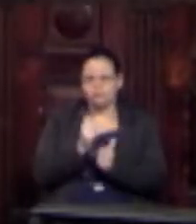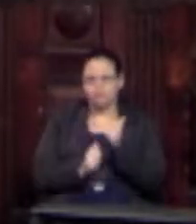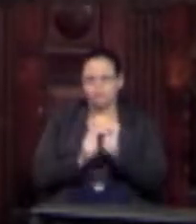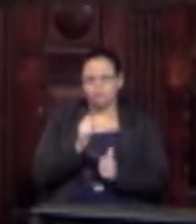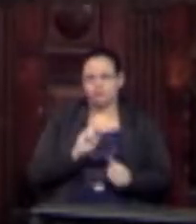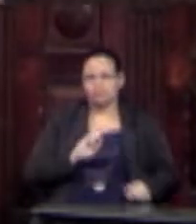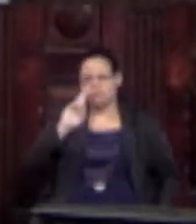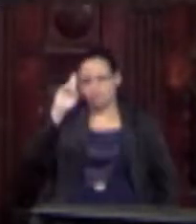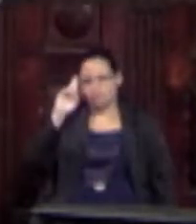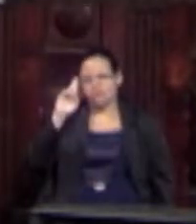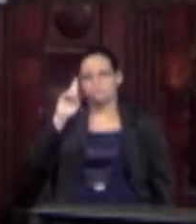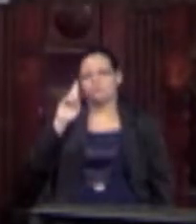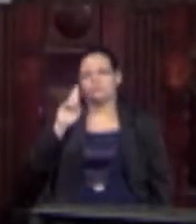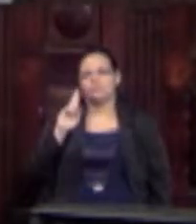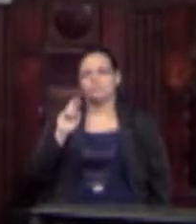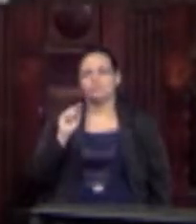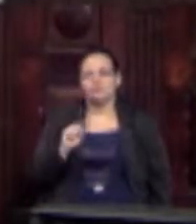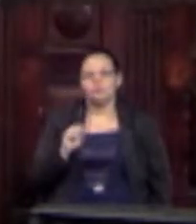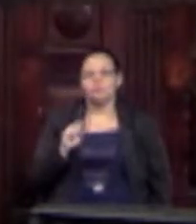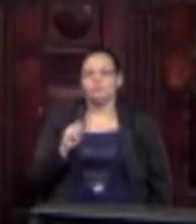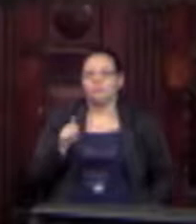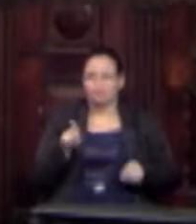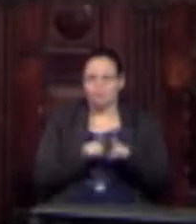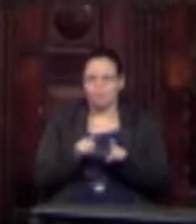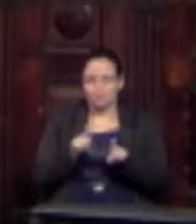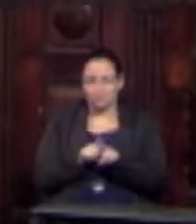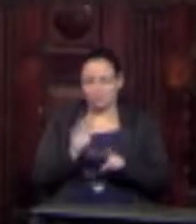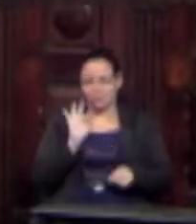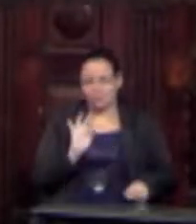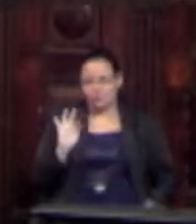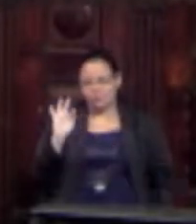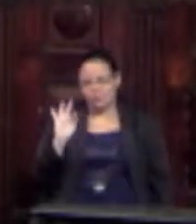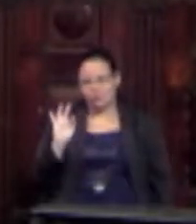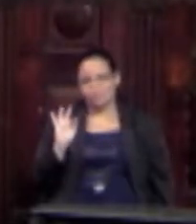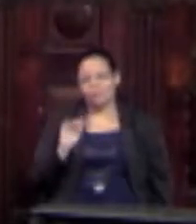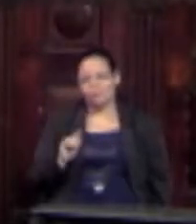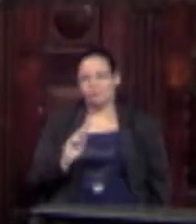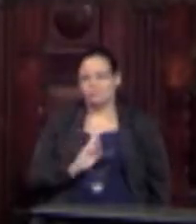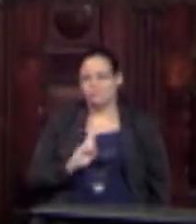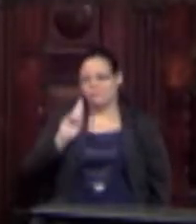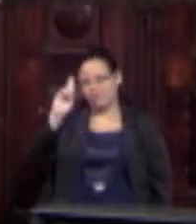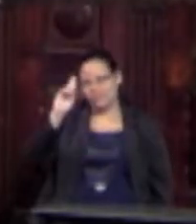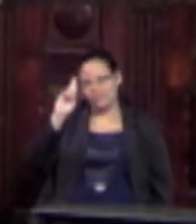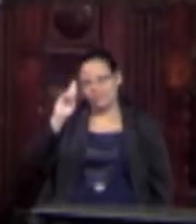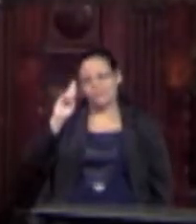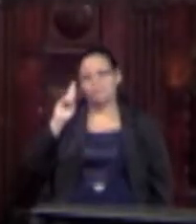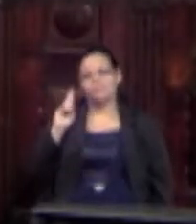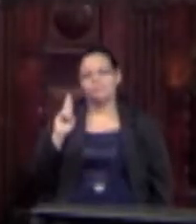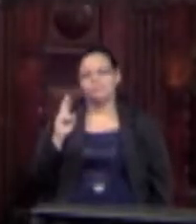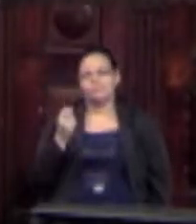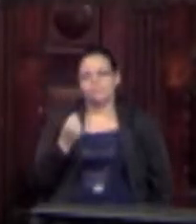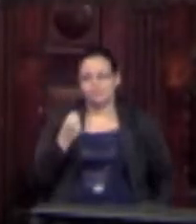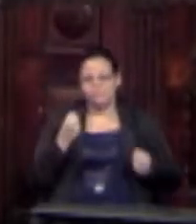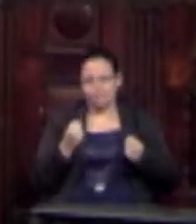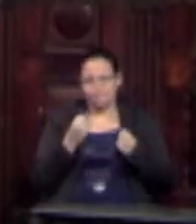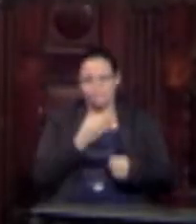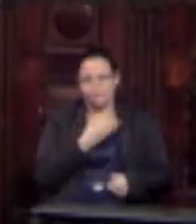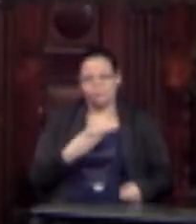representantes, inclusive da federação. E a representação do Poder Executivo,